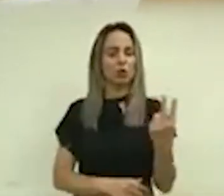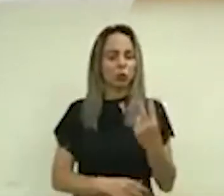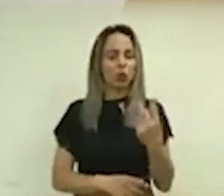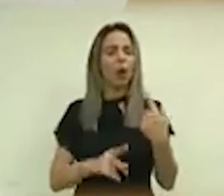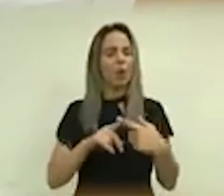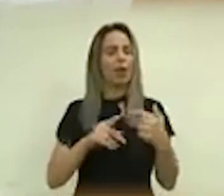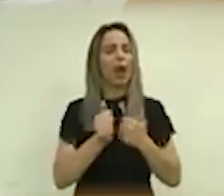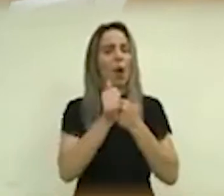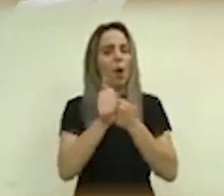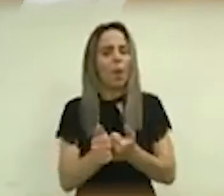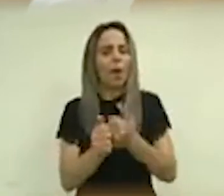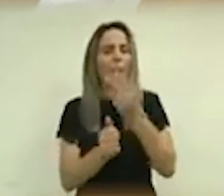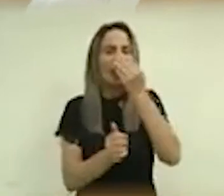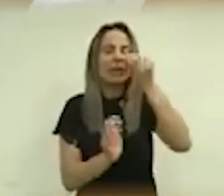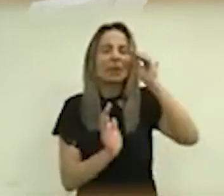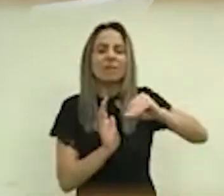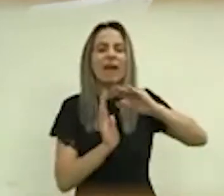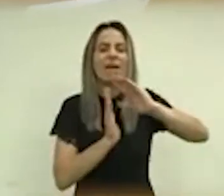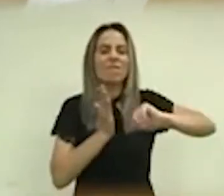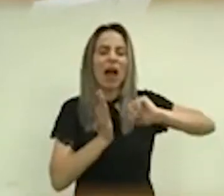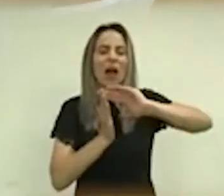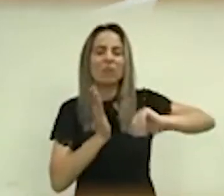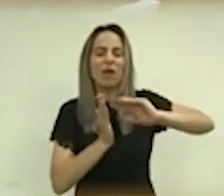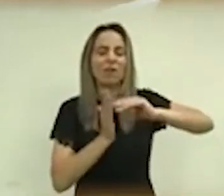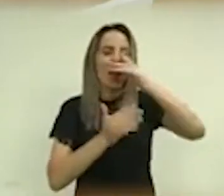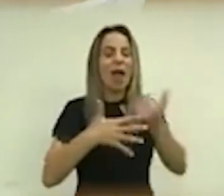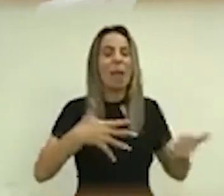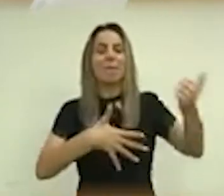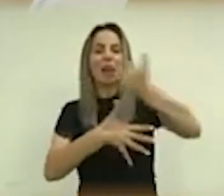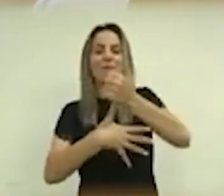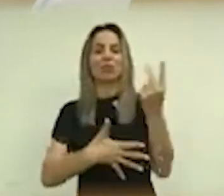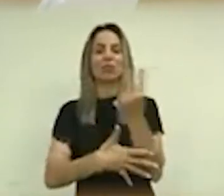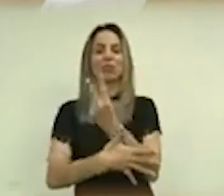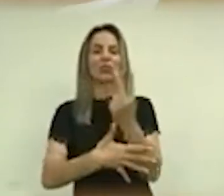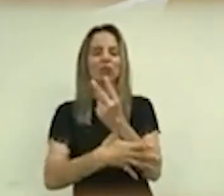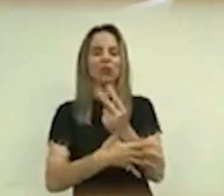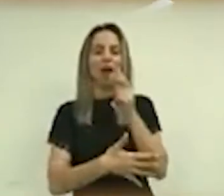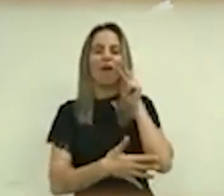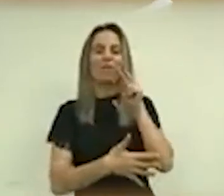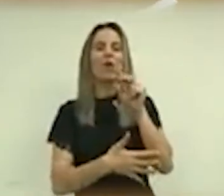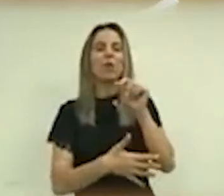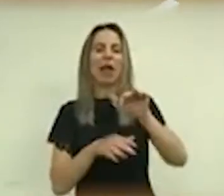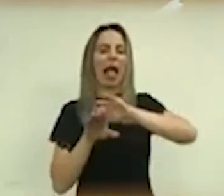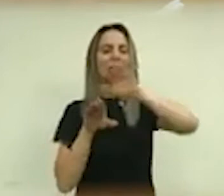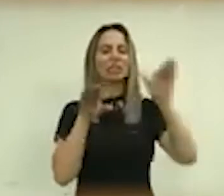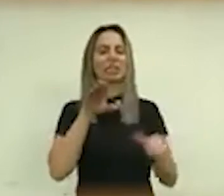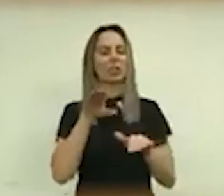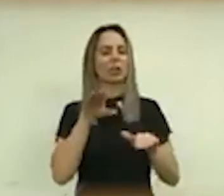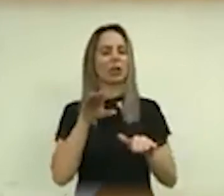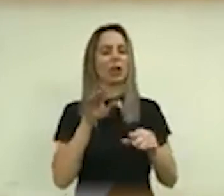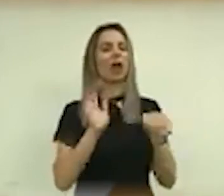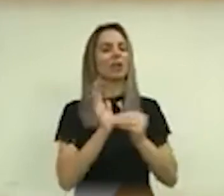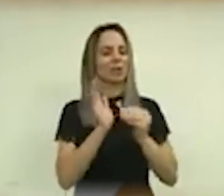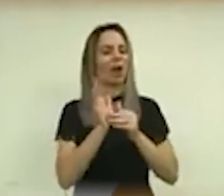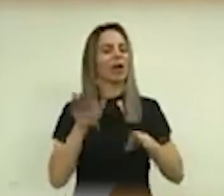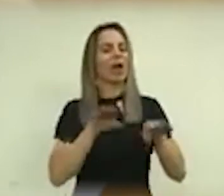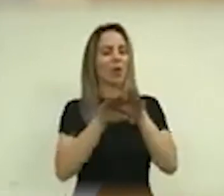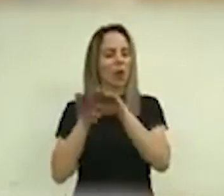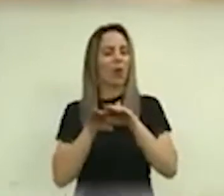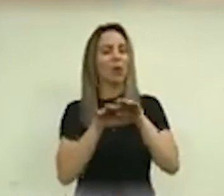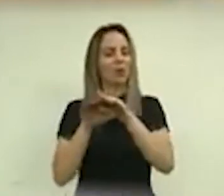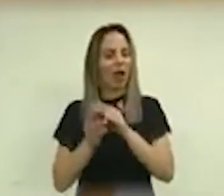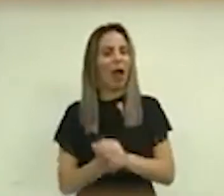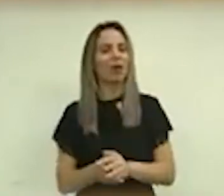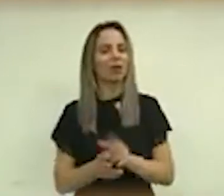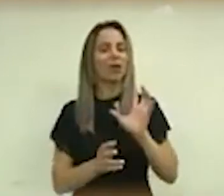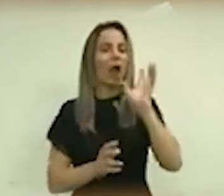acompanha uma omissão e, ao mesmo tempo, privilegia esses dois cargos, ocorrendo flagrante desigualdade entre os pares desta casa, situação